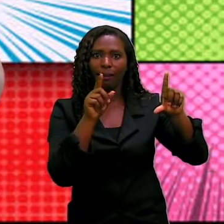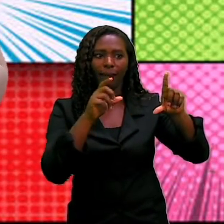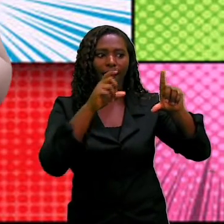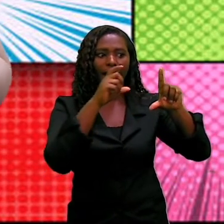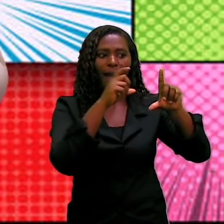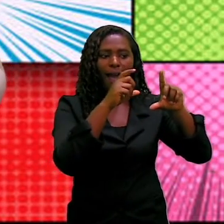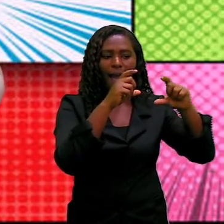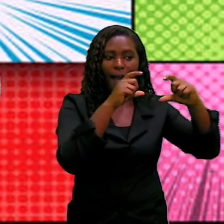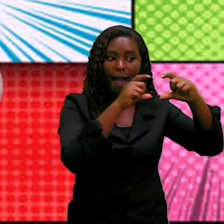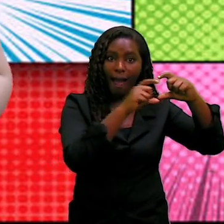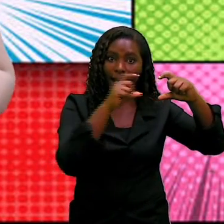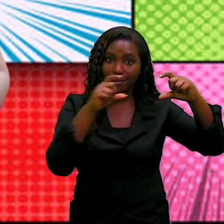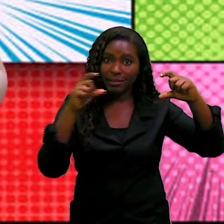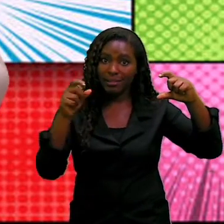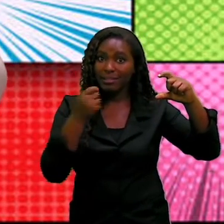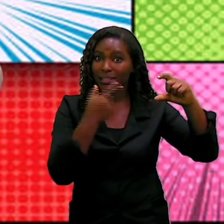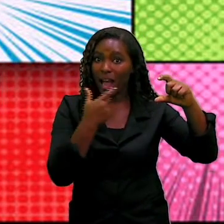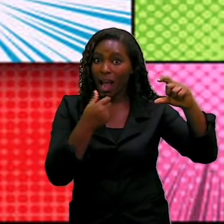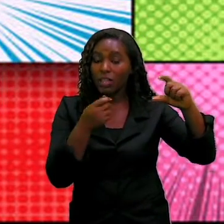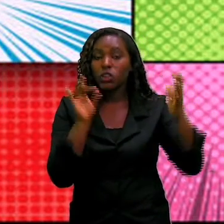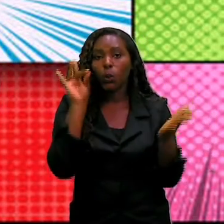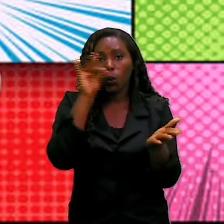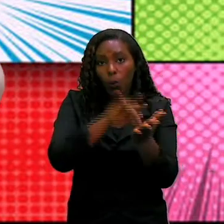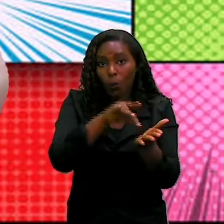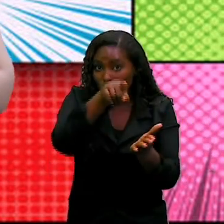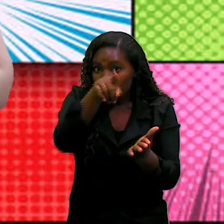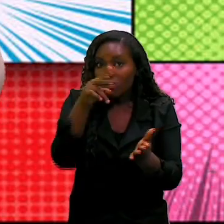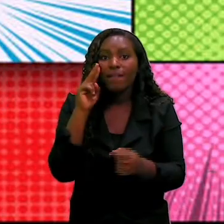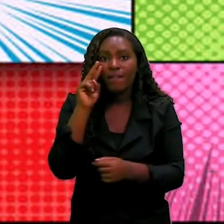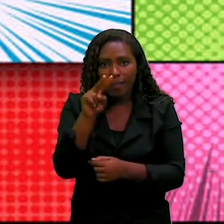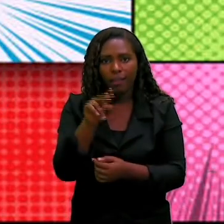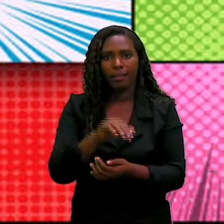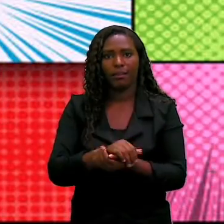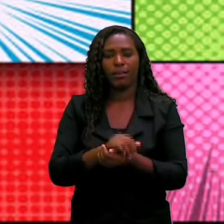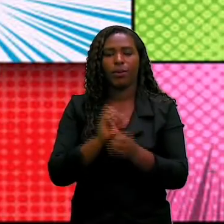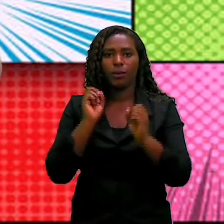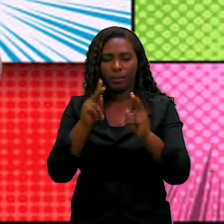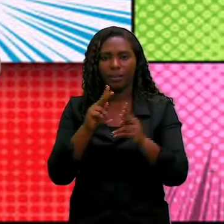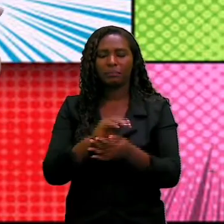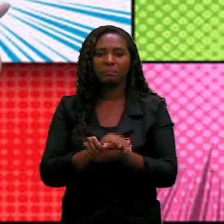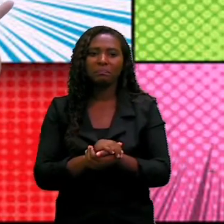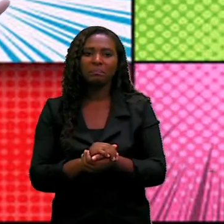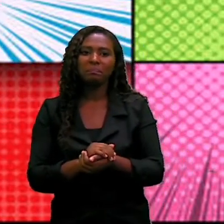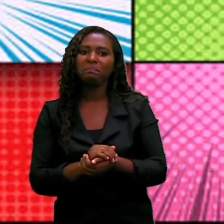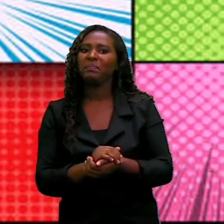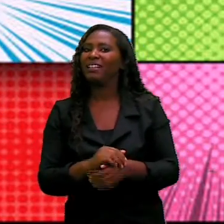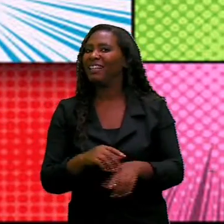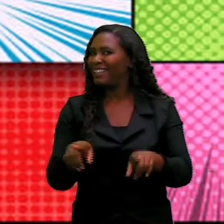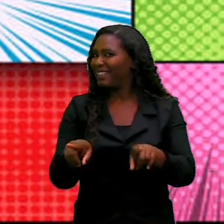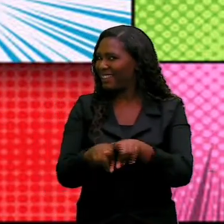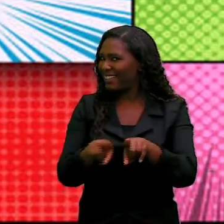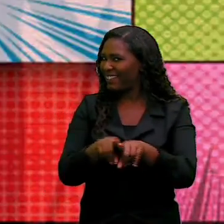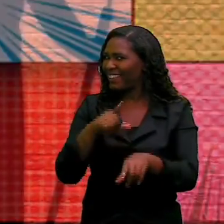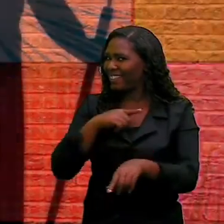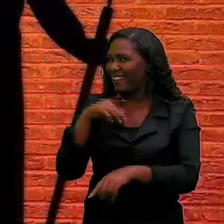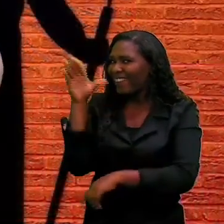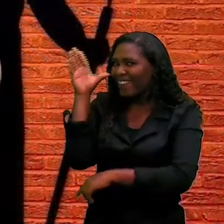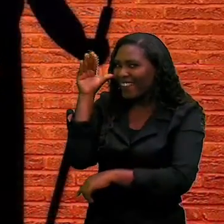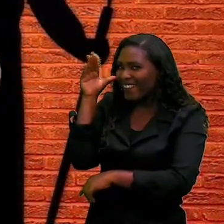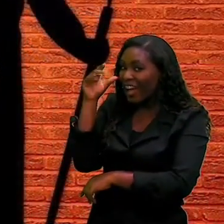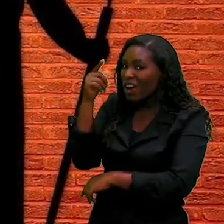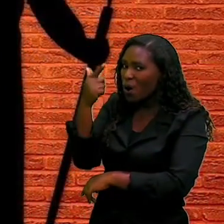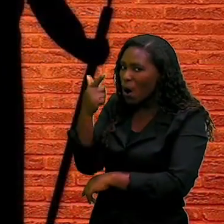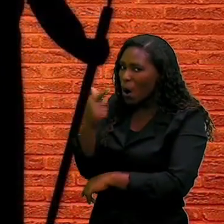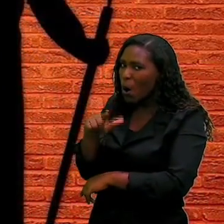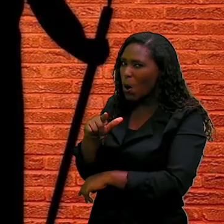o quê? A charge original para vocês. E eu trouxe uma curiosidade. Isso mesmo.